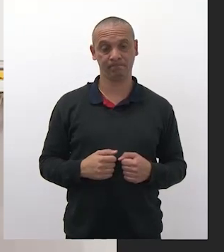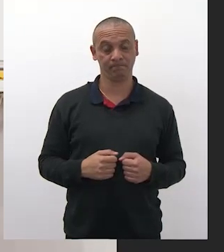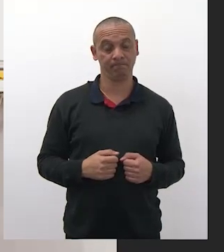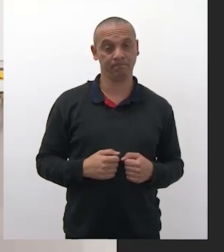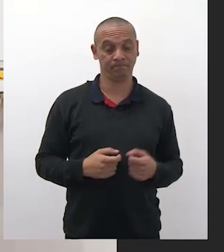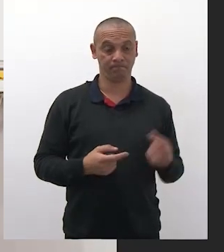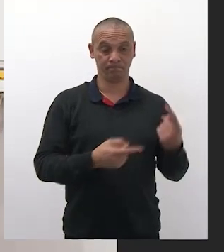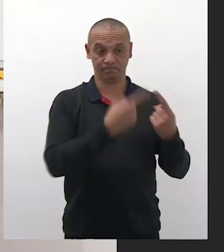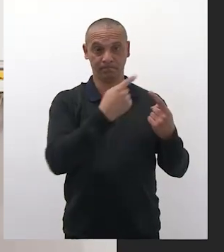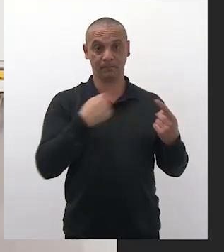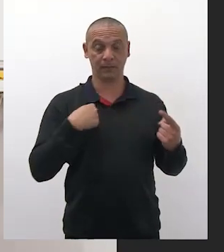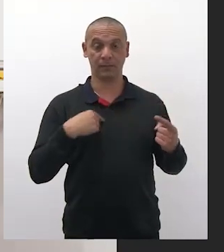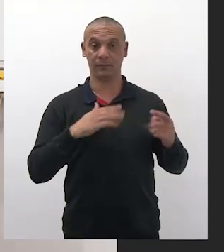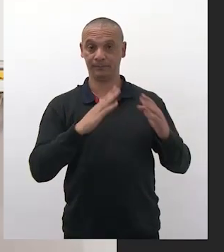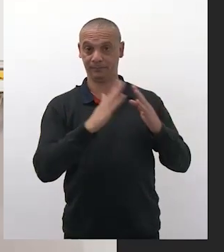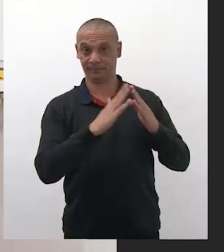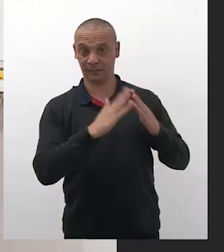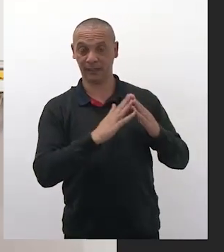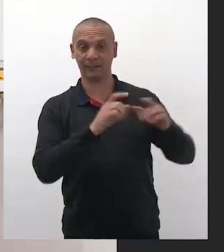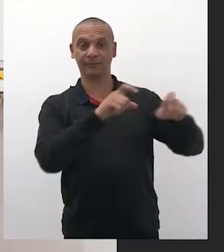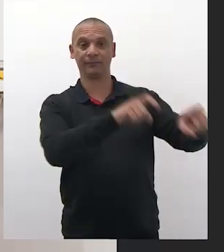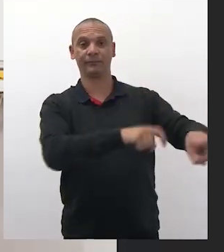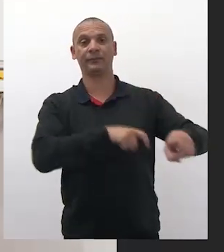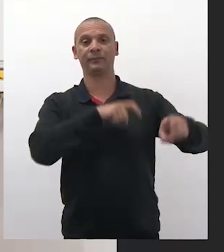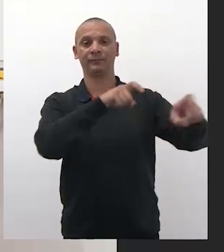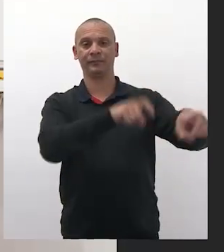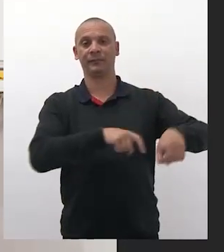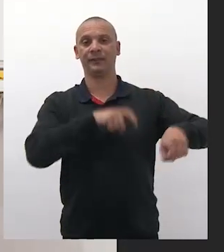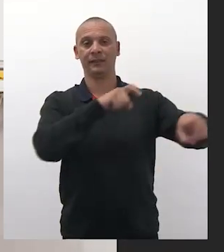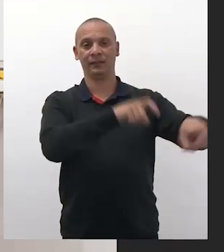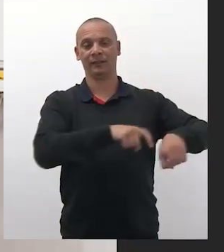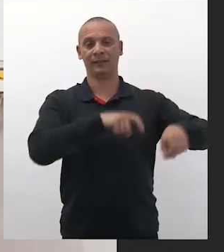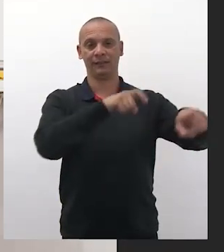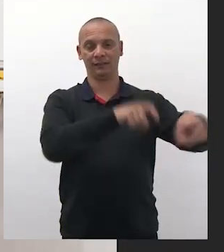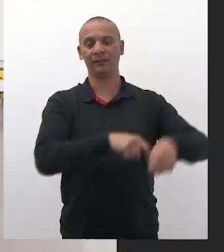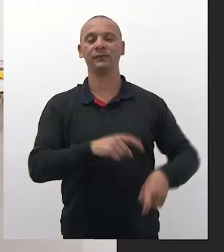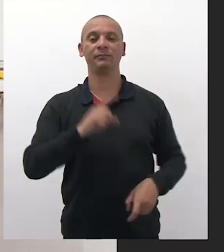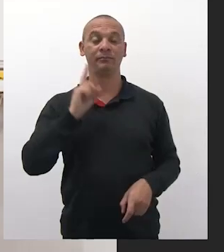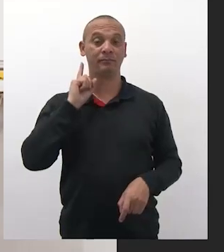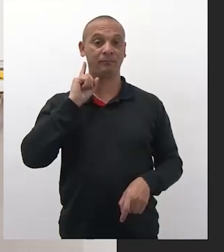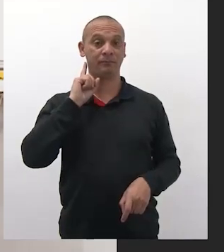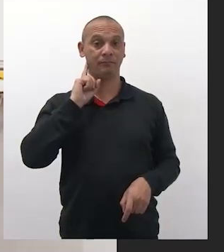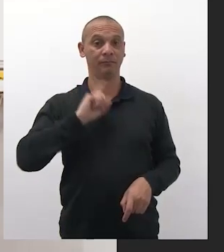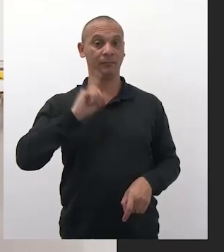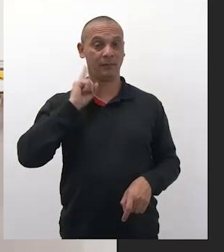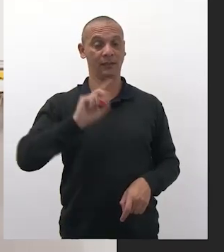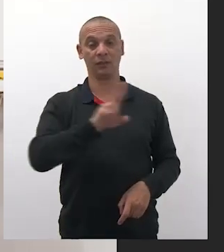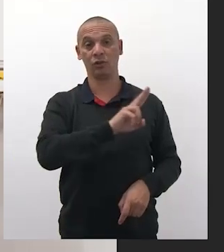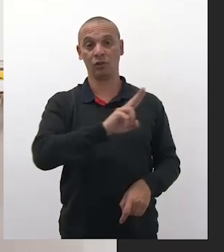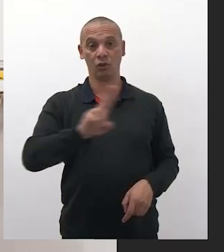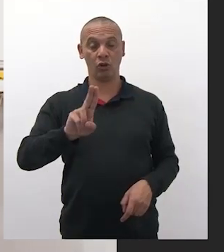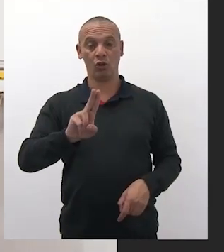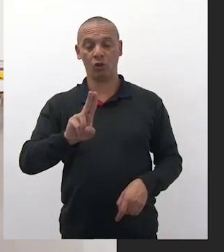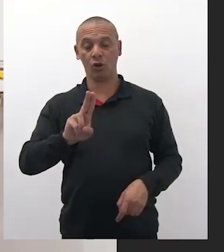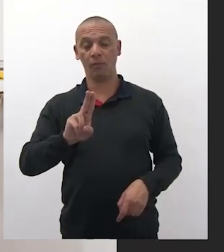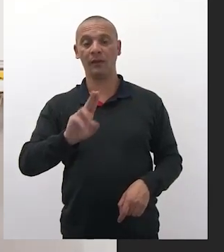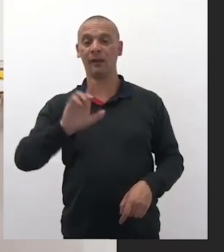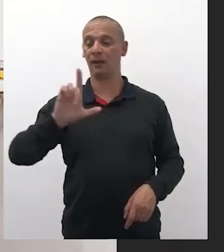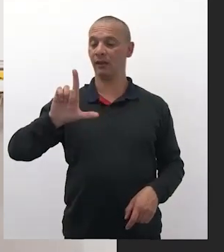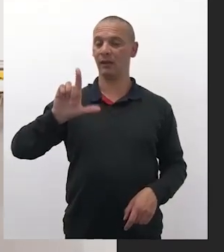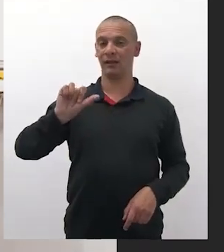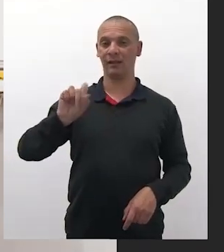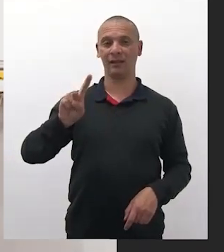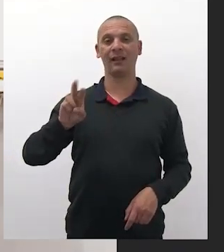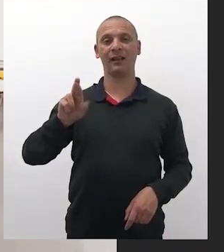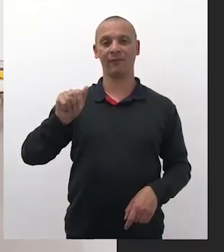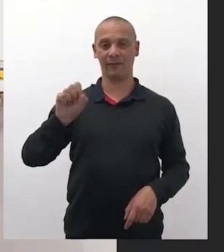primeiramente, eu morava na zona rural, que é município que pertence a Lavras. É bem aqui no sul de